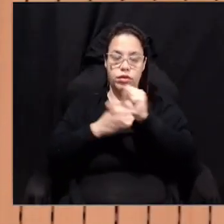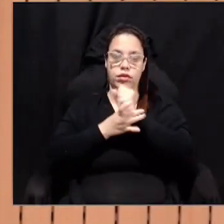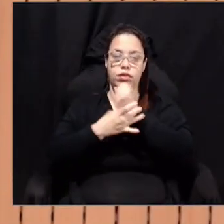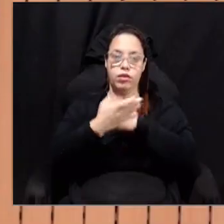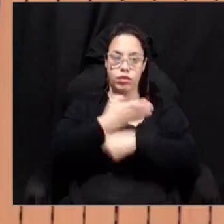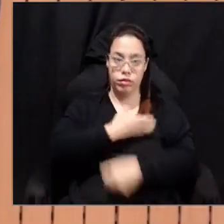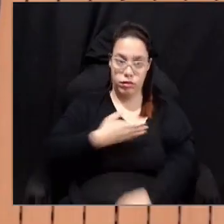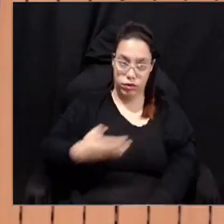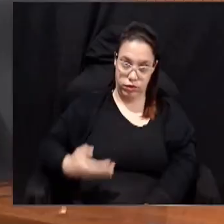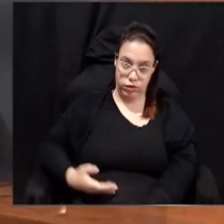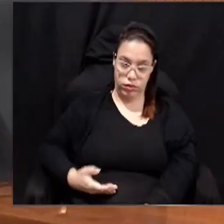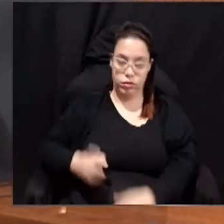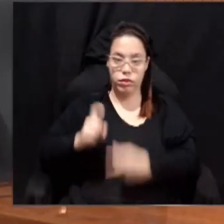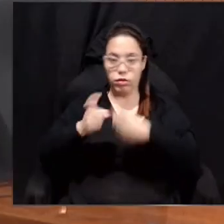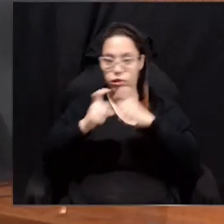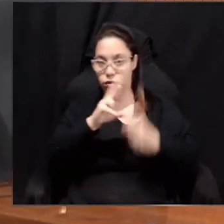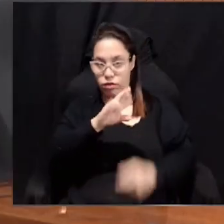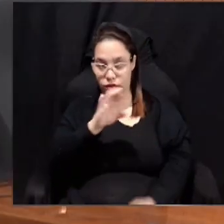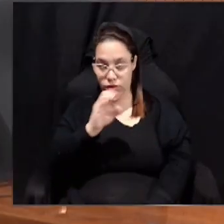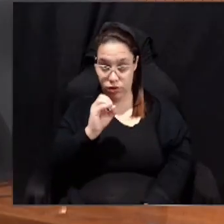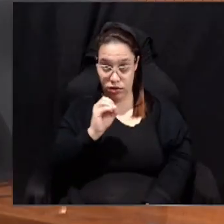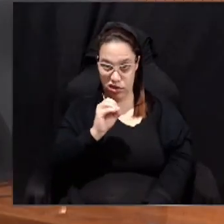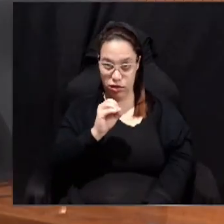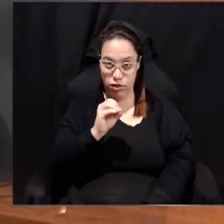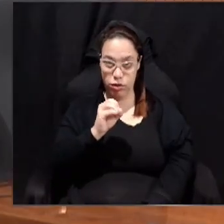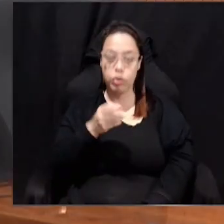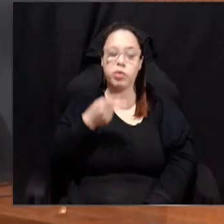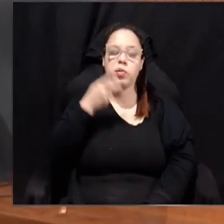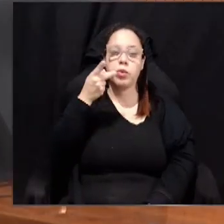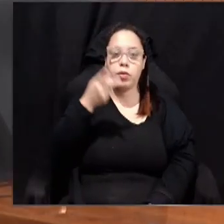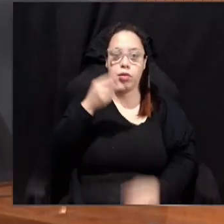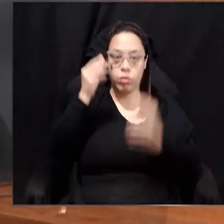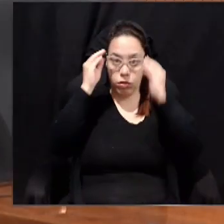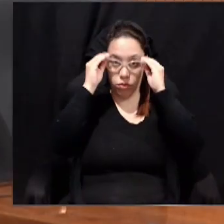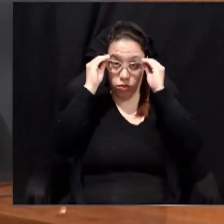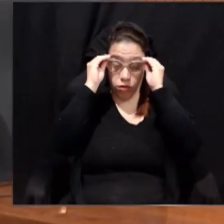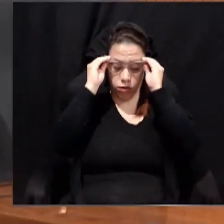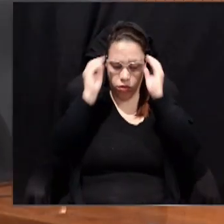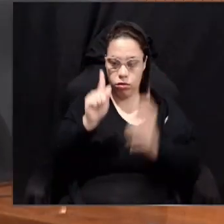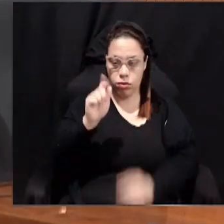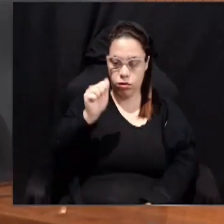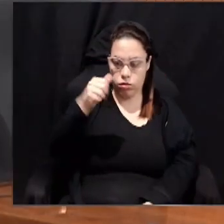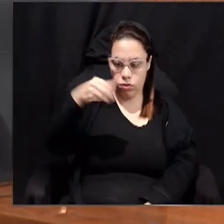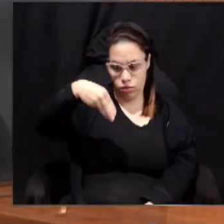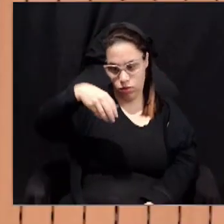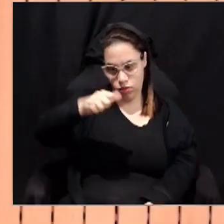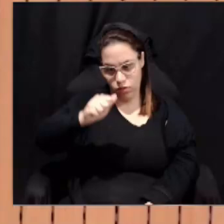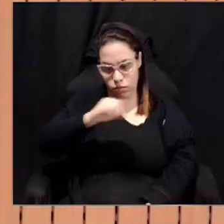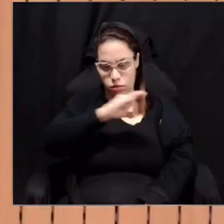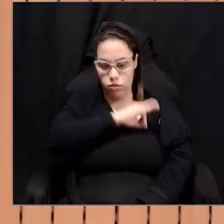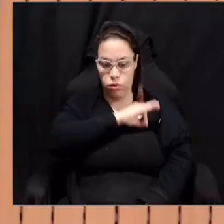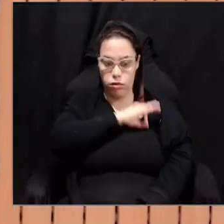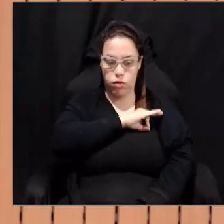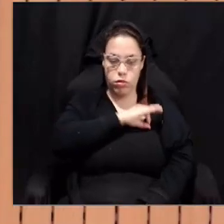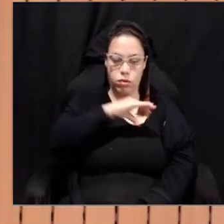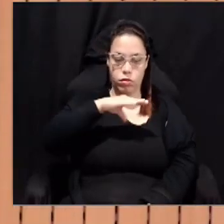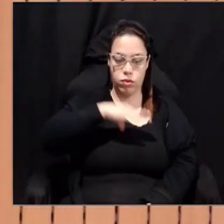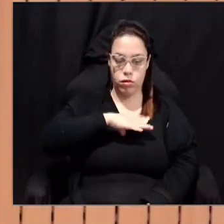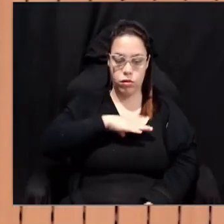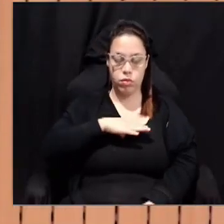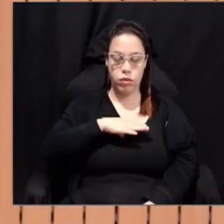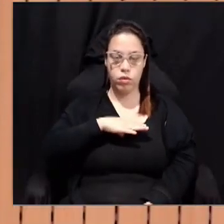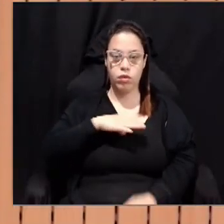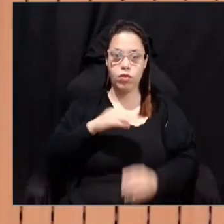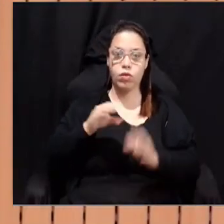realiza reunião ordinária para falar sobre o programa Gama da Guarda Municipal de Campinas. Um programa criado